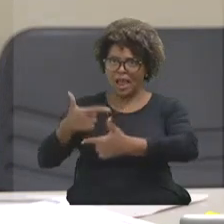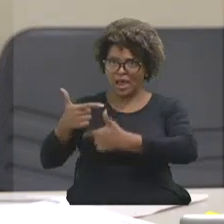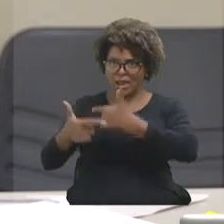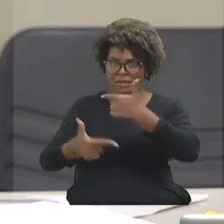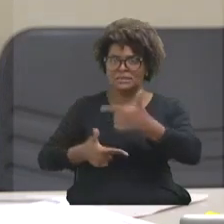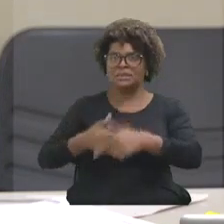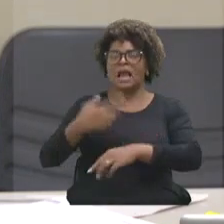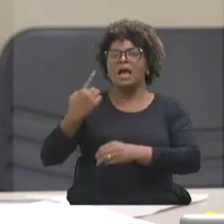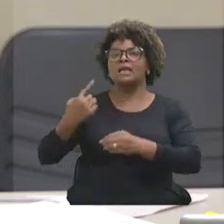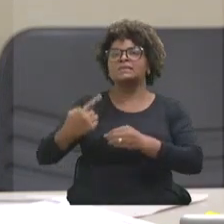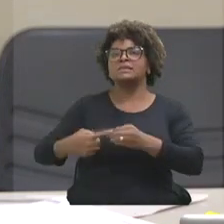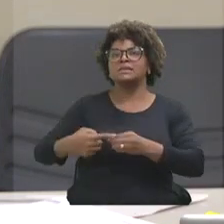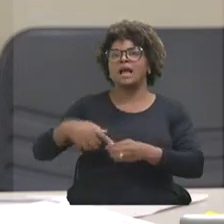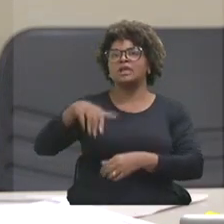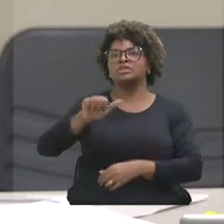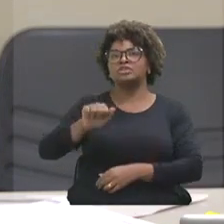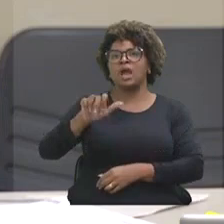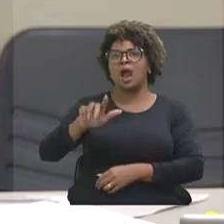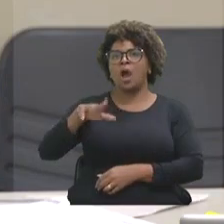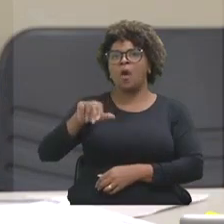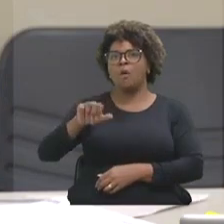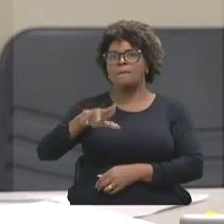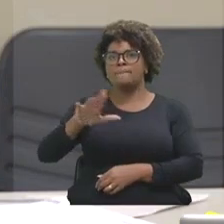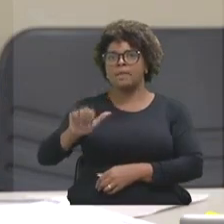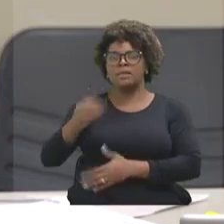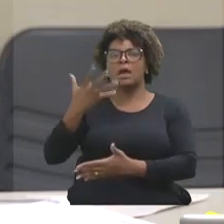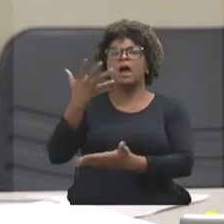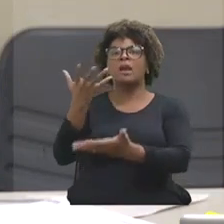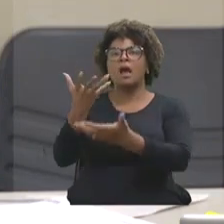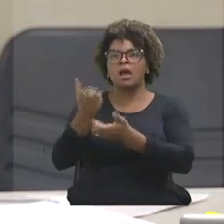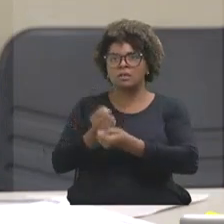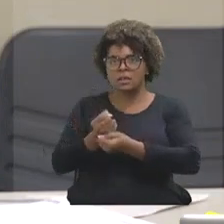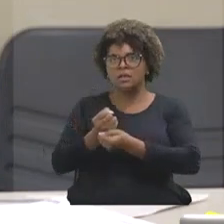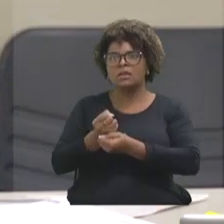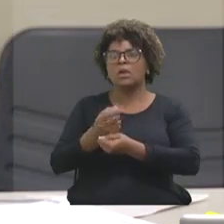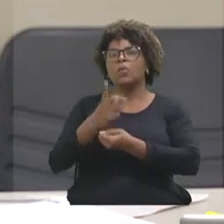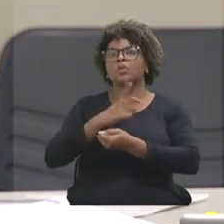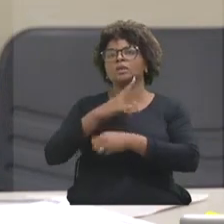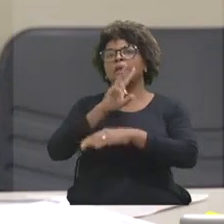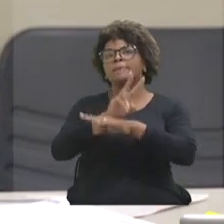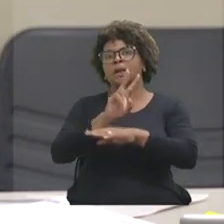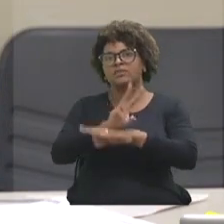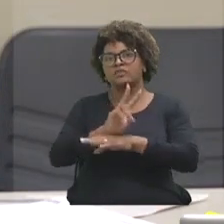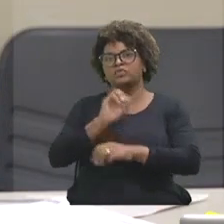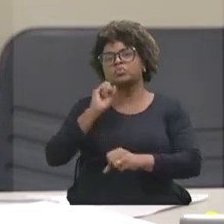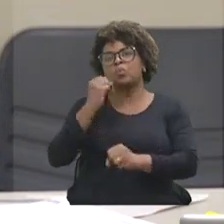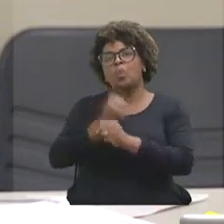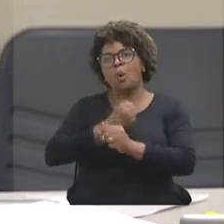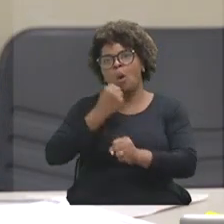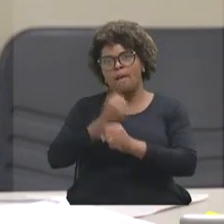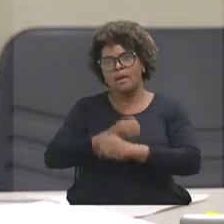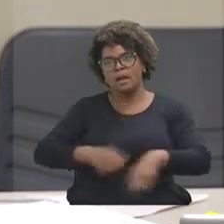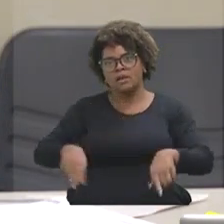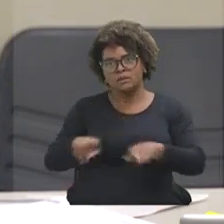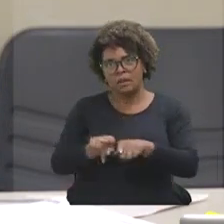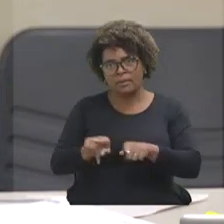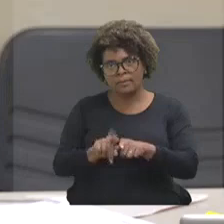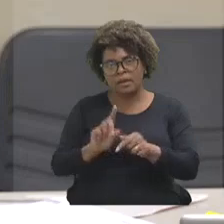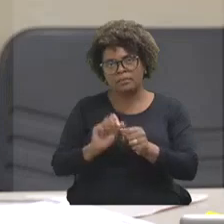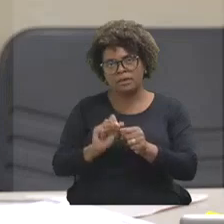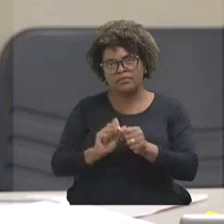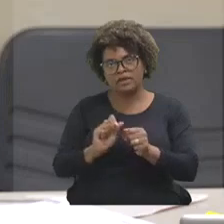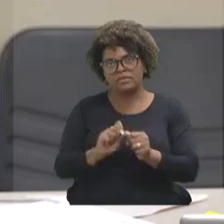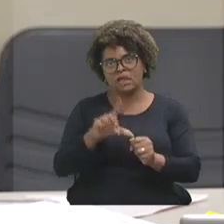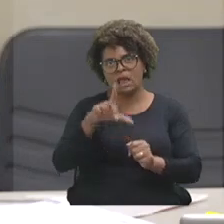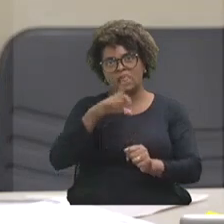previsto recurso tanto de obra quanto de equipamento para Almenara para ter esse hemodiálise é importante só dizer que tá na parte da da